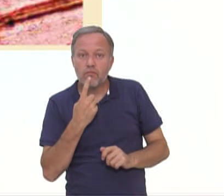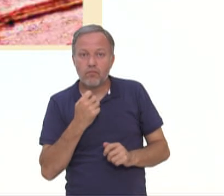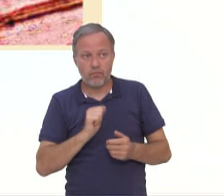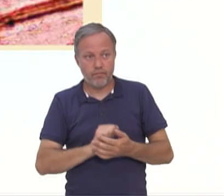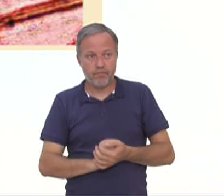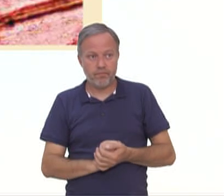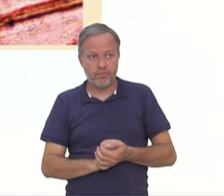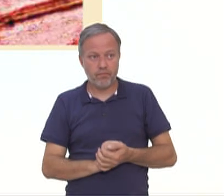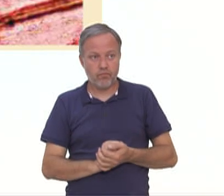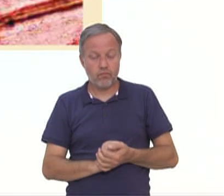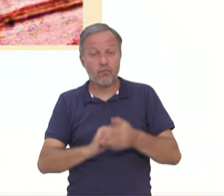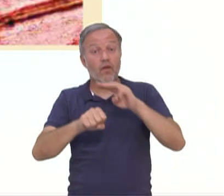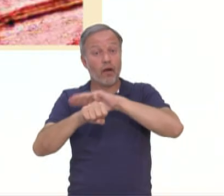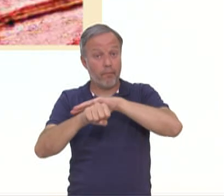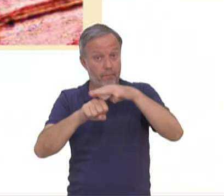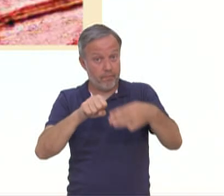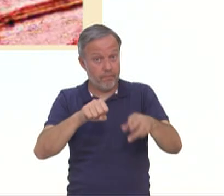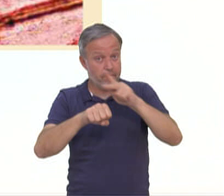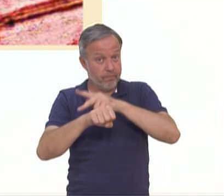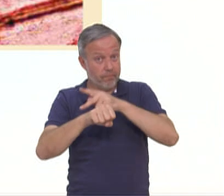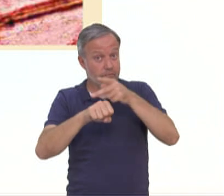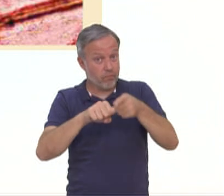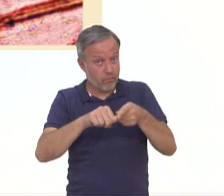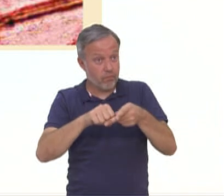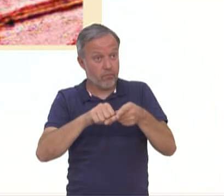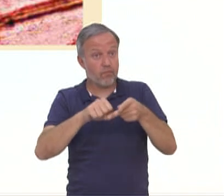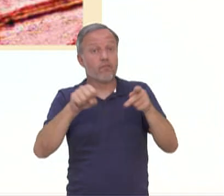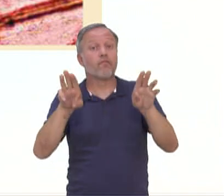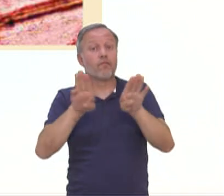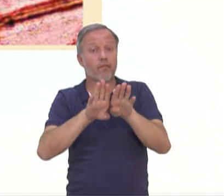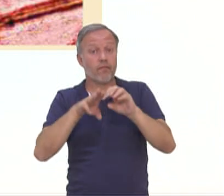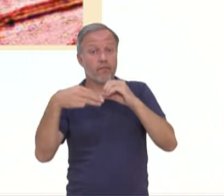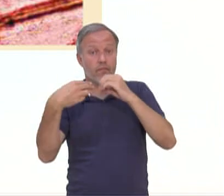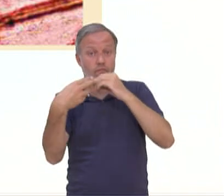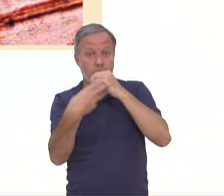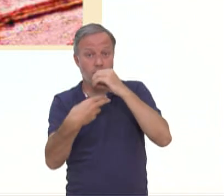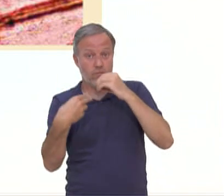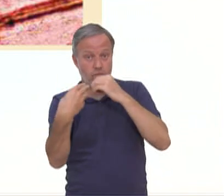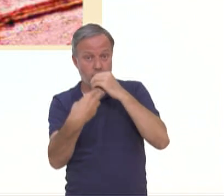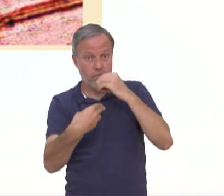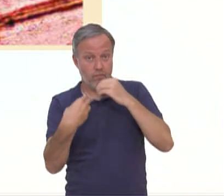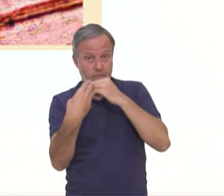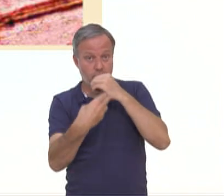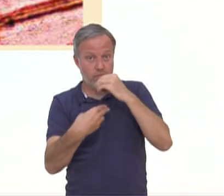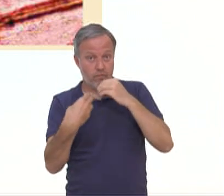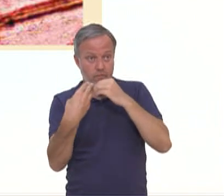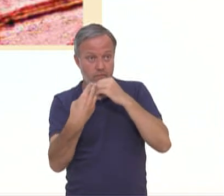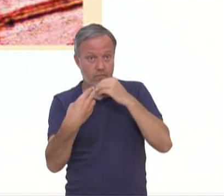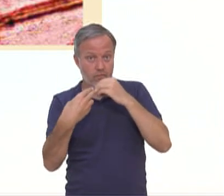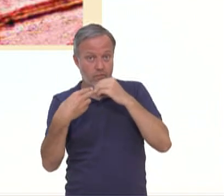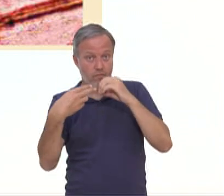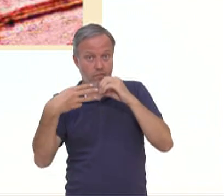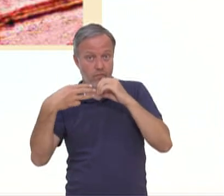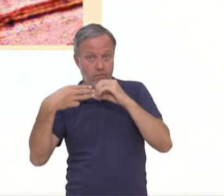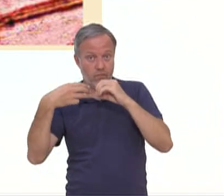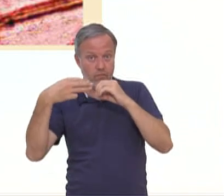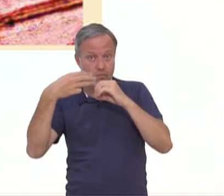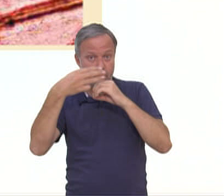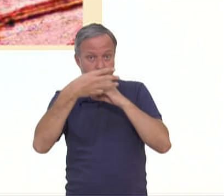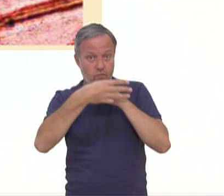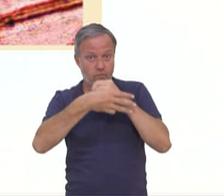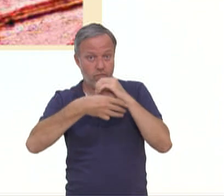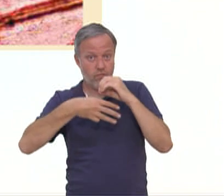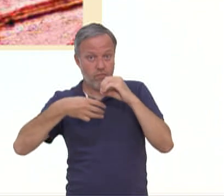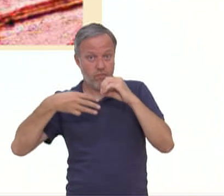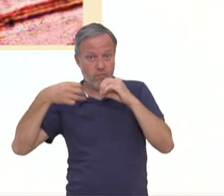básicas, a parede também cora, o núcleo cora fortemente e o citoplasma fica